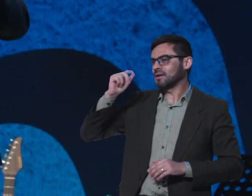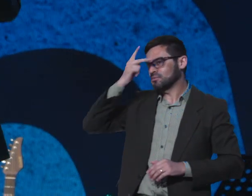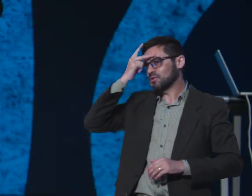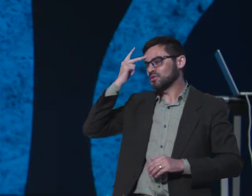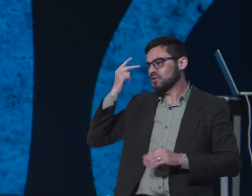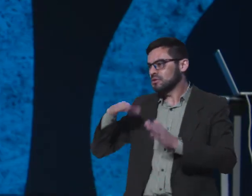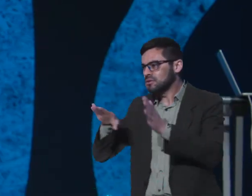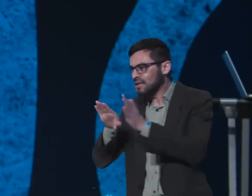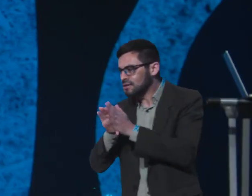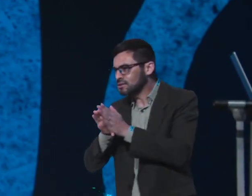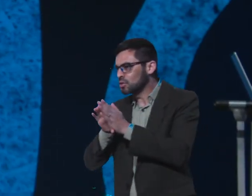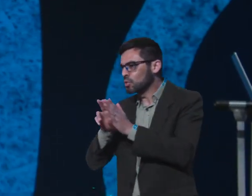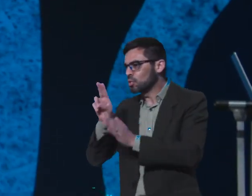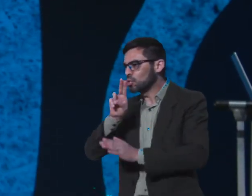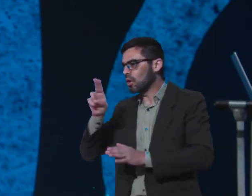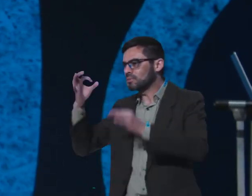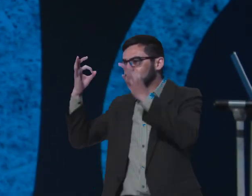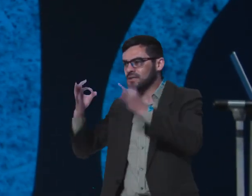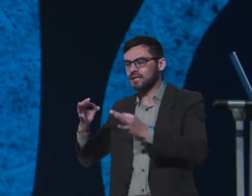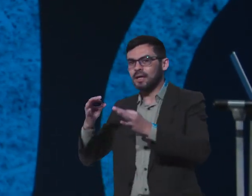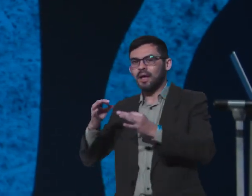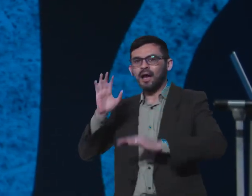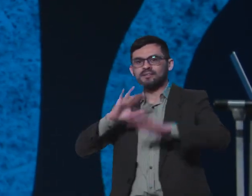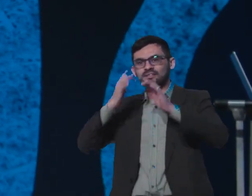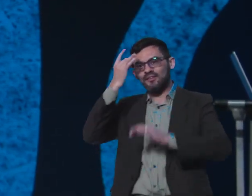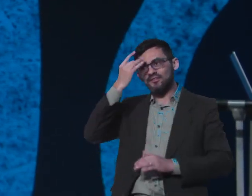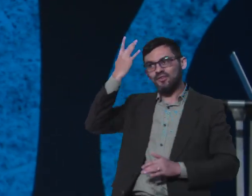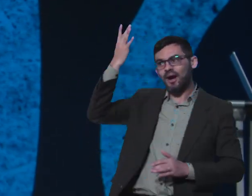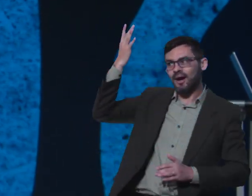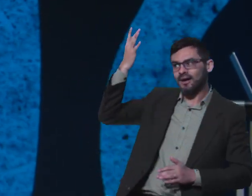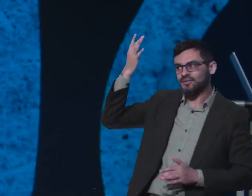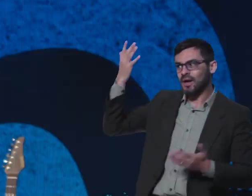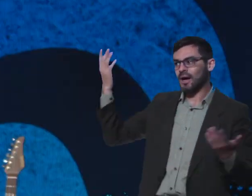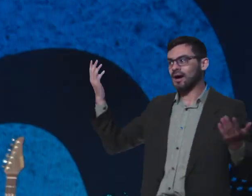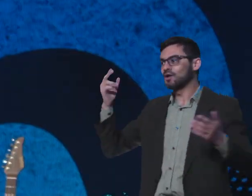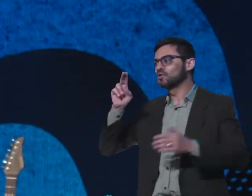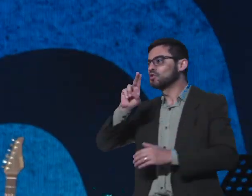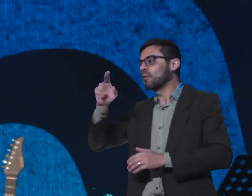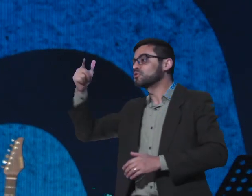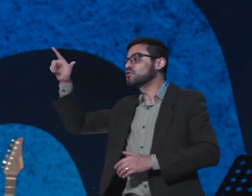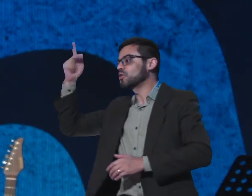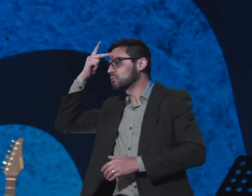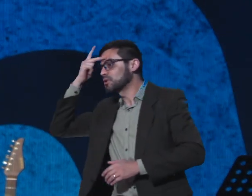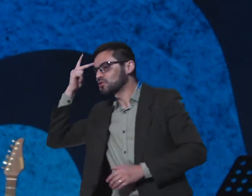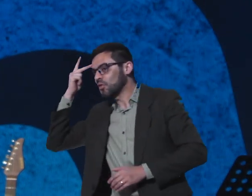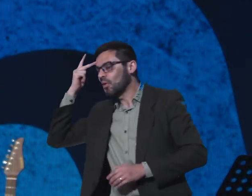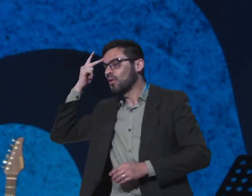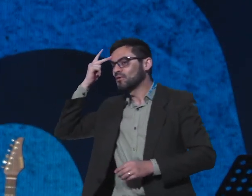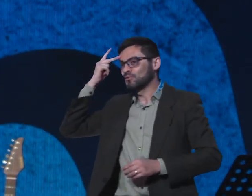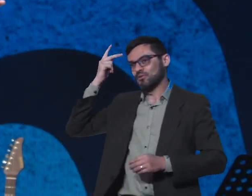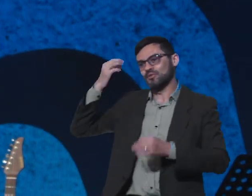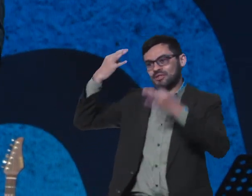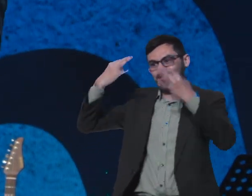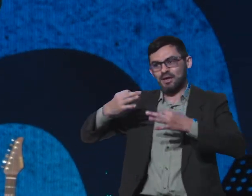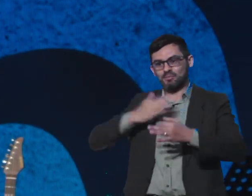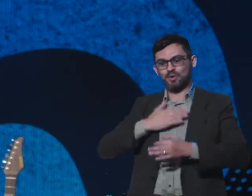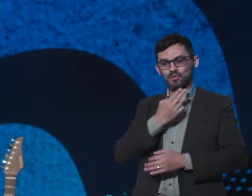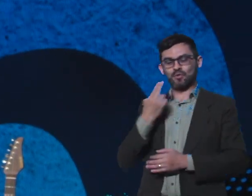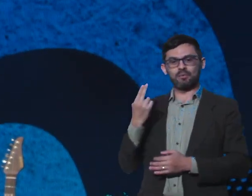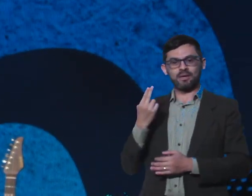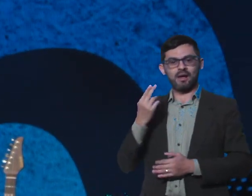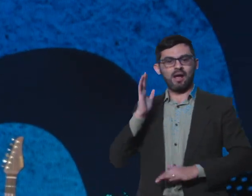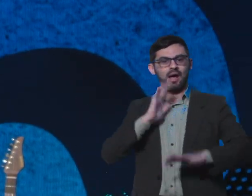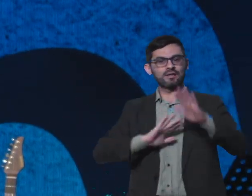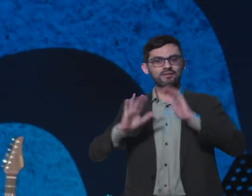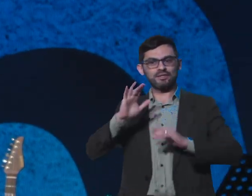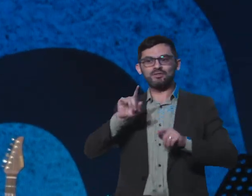pessoas chegam e falam o meu nome. Eu acho que é mais fácil disfarçar, chamar o nome de outra pessoa, do que chamar o meu. Outro dia me confundiram